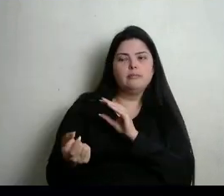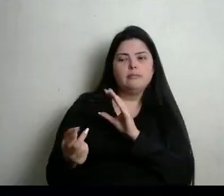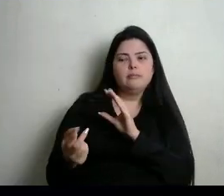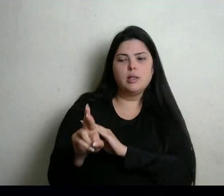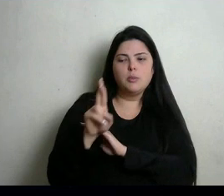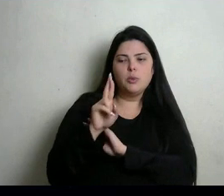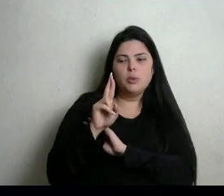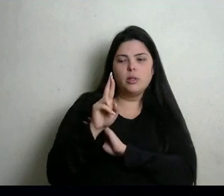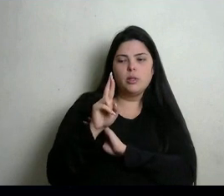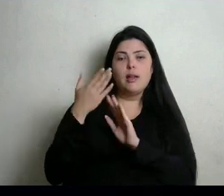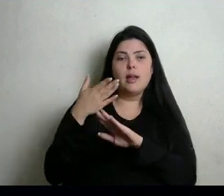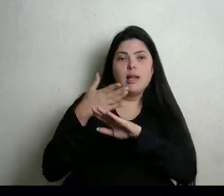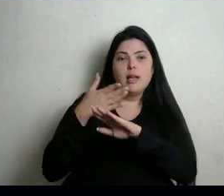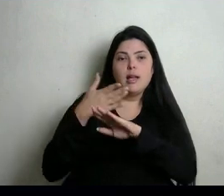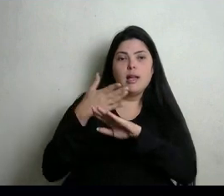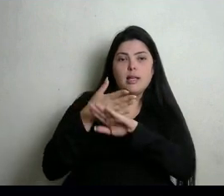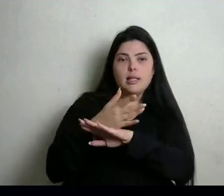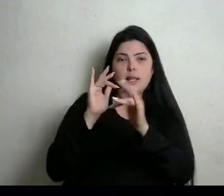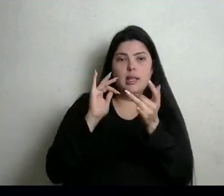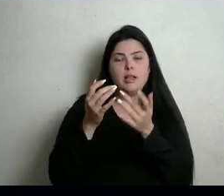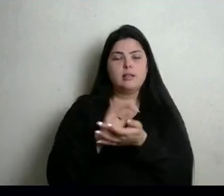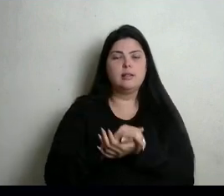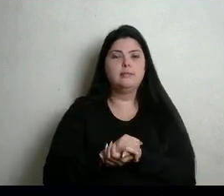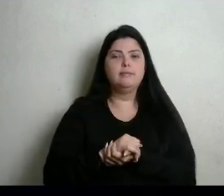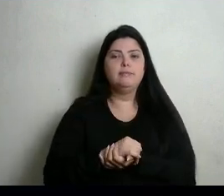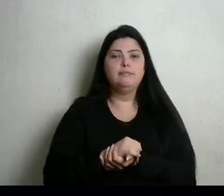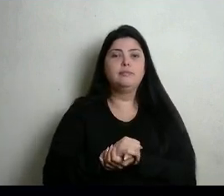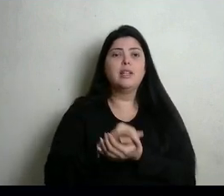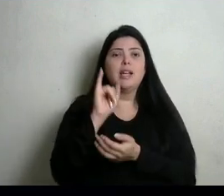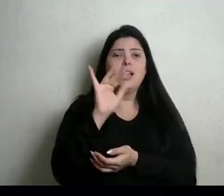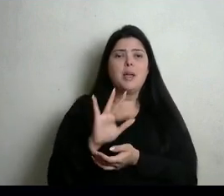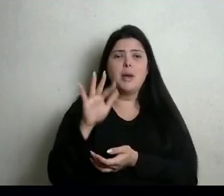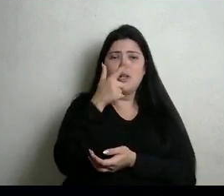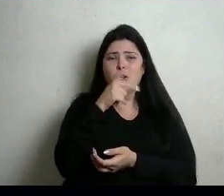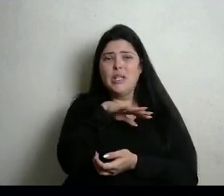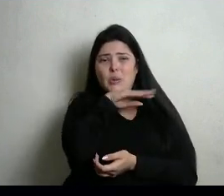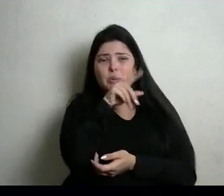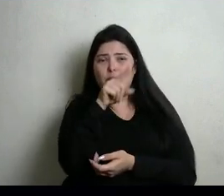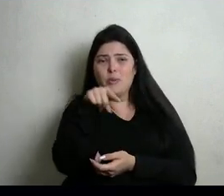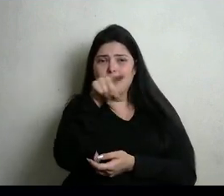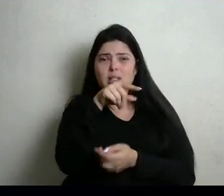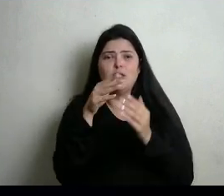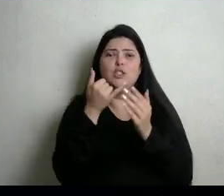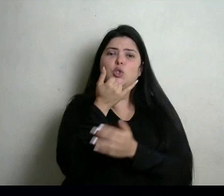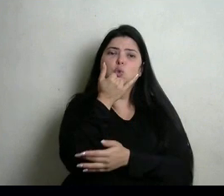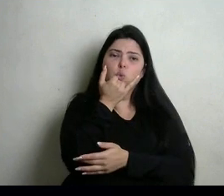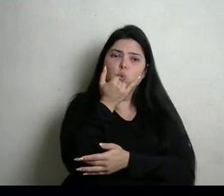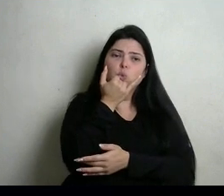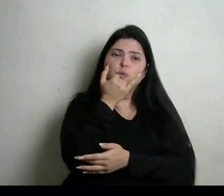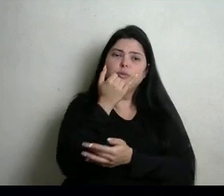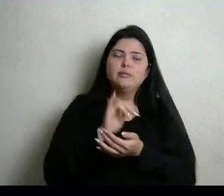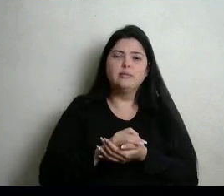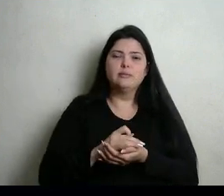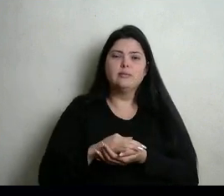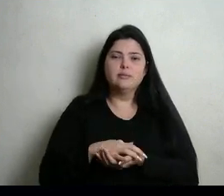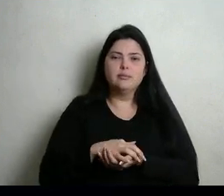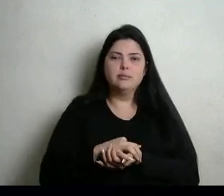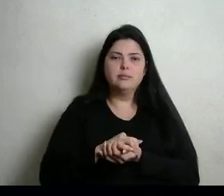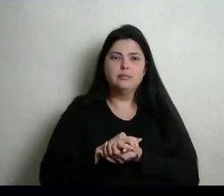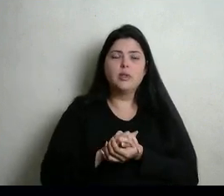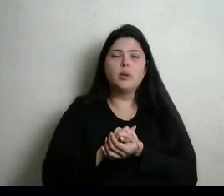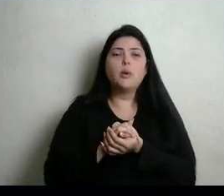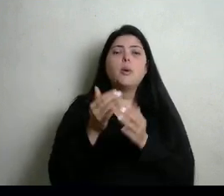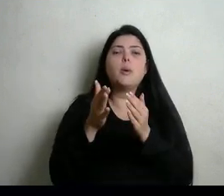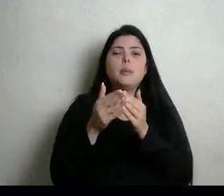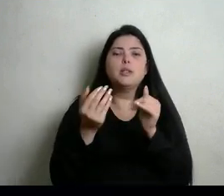lá a interface da OpenAI. A imagem não deve estar muito boa para vocês, mas eu peço desculpas. E ali eu pedi para ela gerar